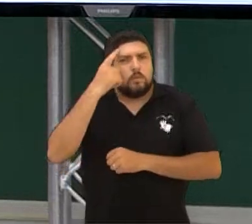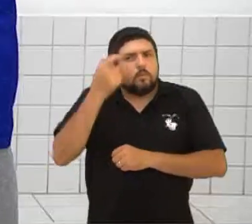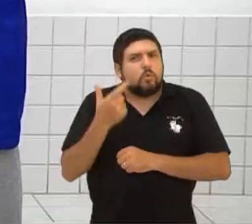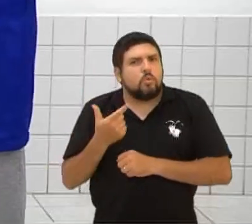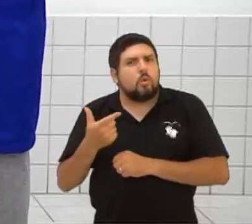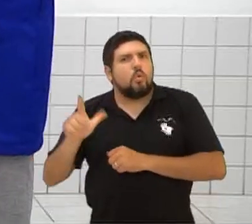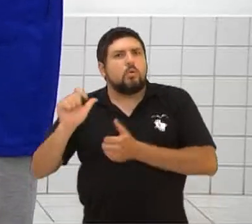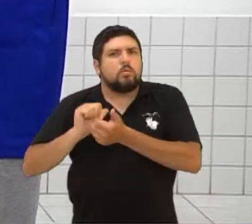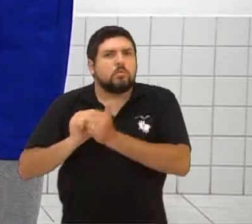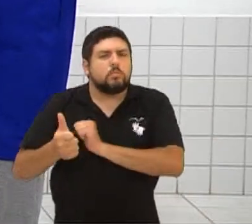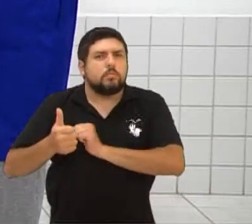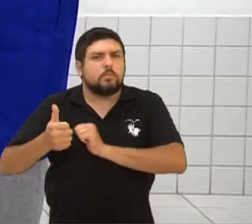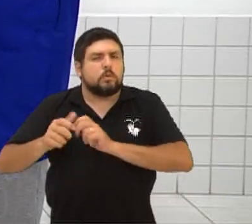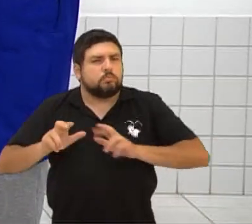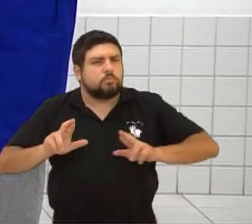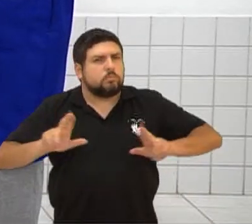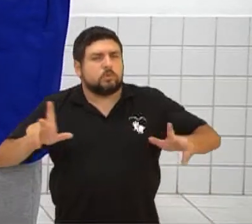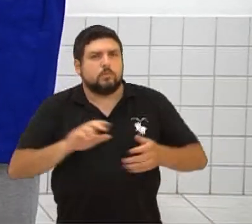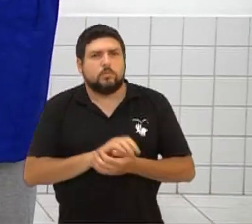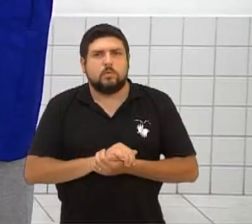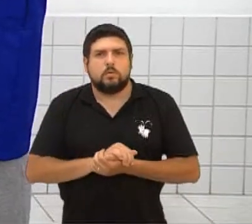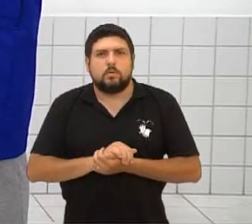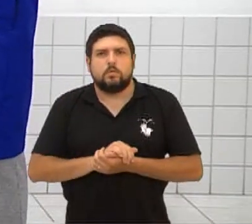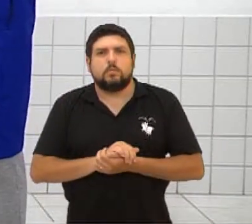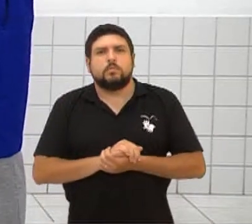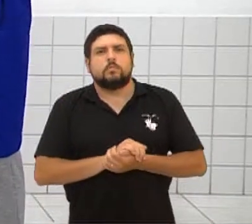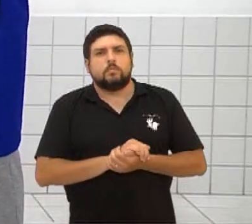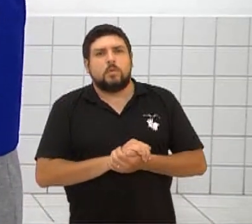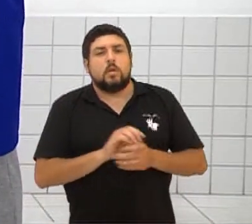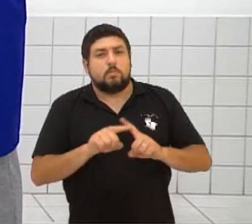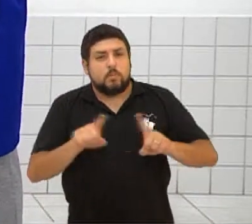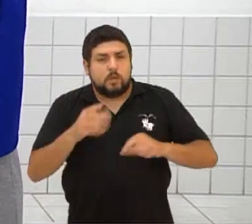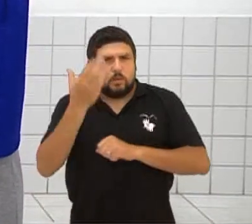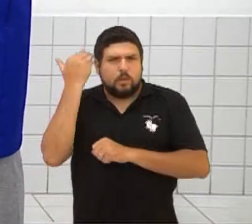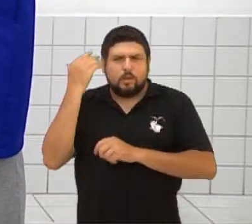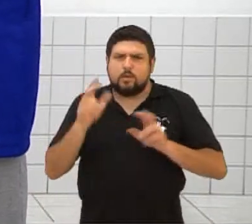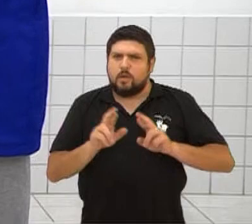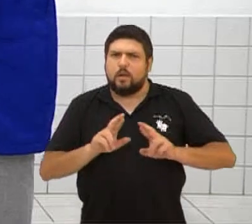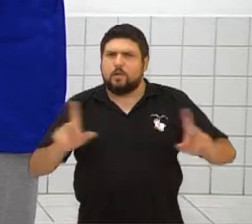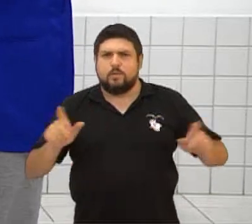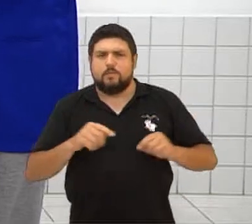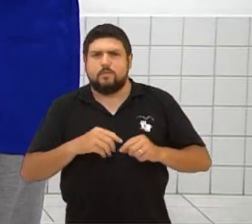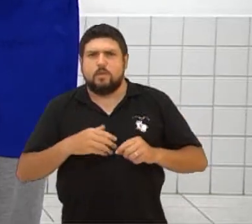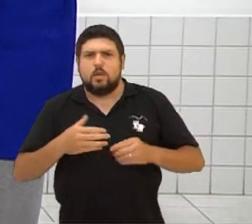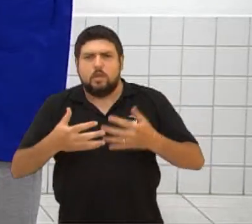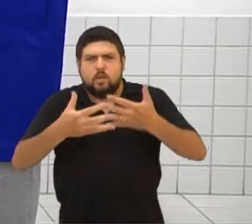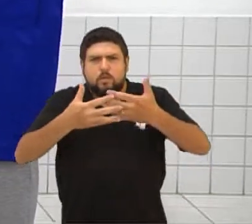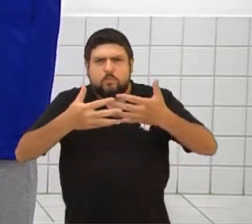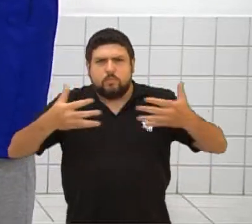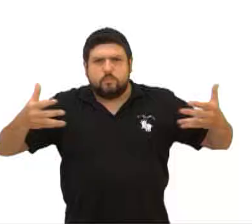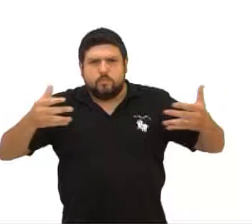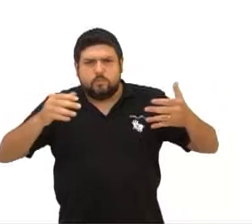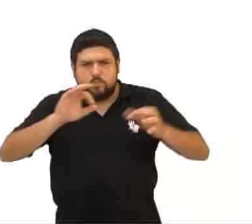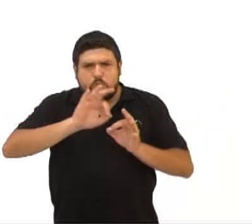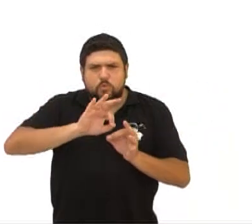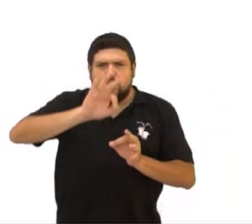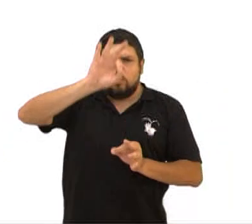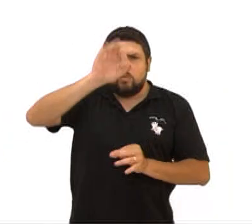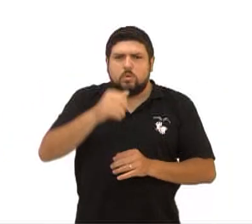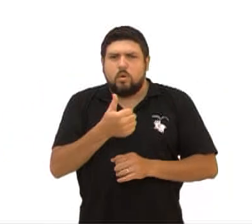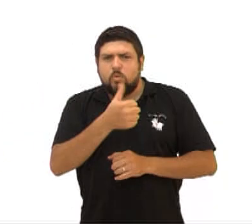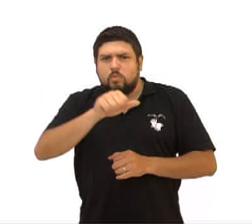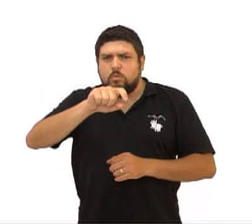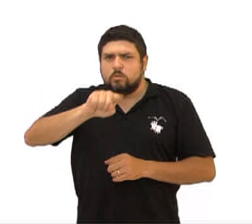diferentes. Porém, ele era diferente do esporte que é o voleibol que a gente conhece hoje. Então, sim, ele era a altura da rede aproximada de 1,90 m, a bola